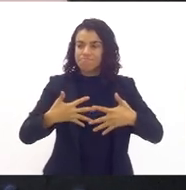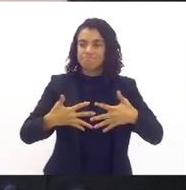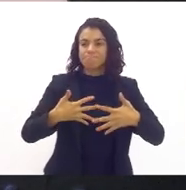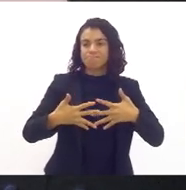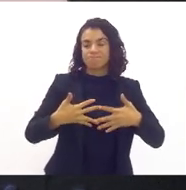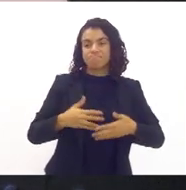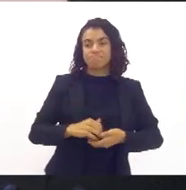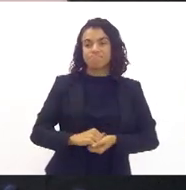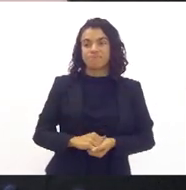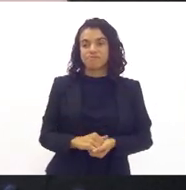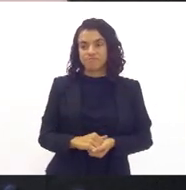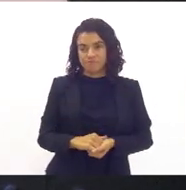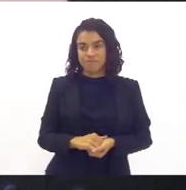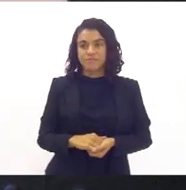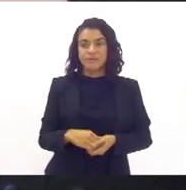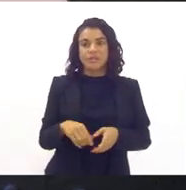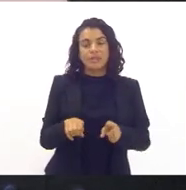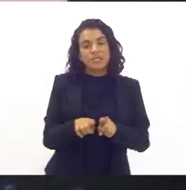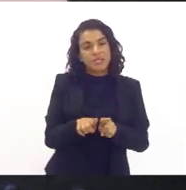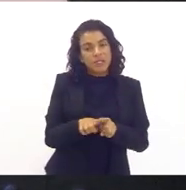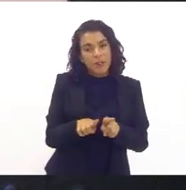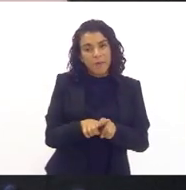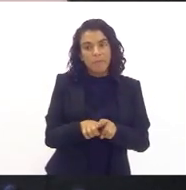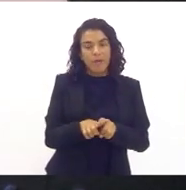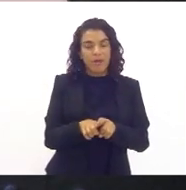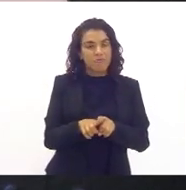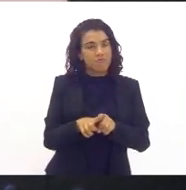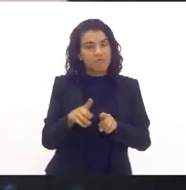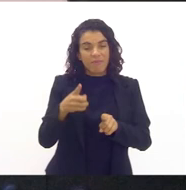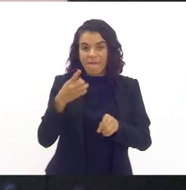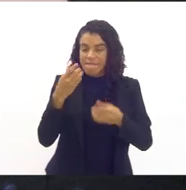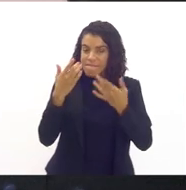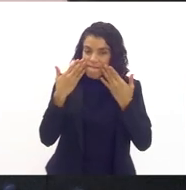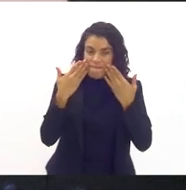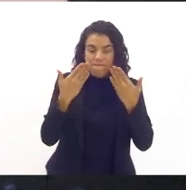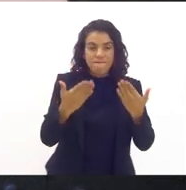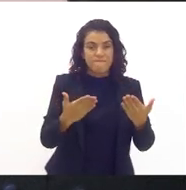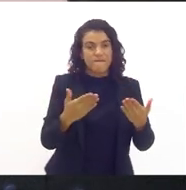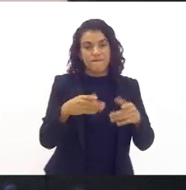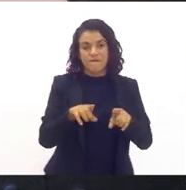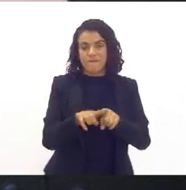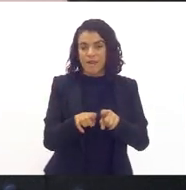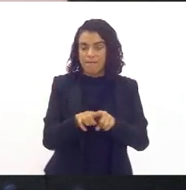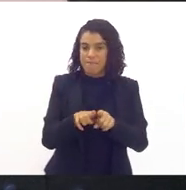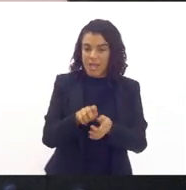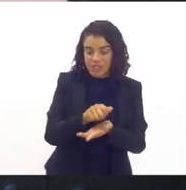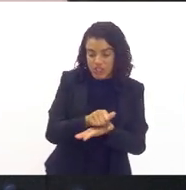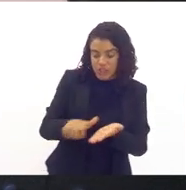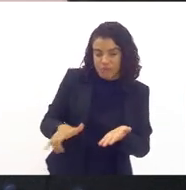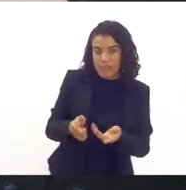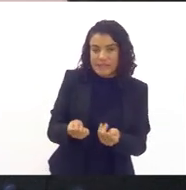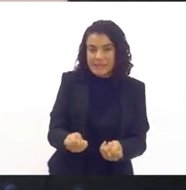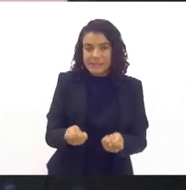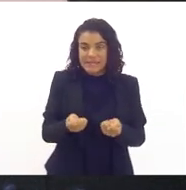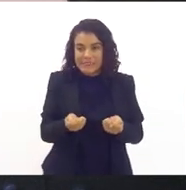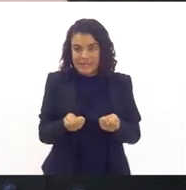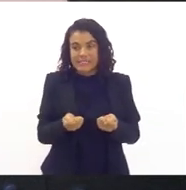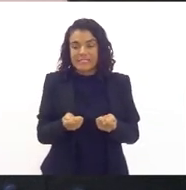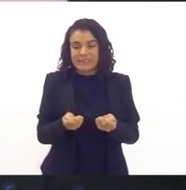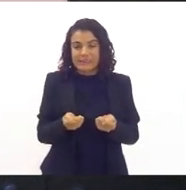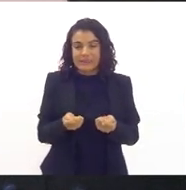da elaboração de contas de maneira factível, receitas pé no chão, despesas pé no chão.